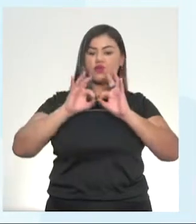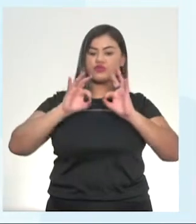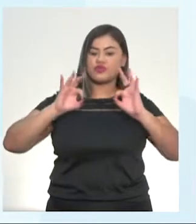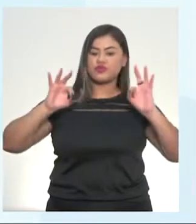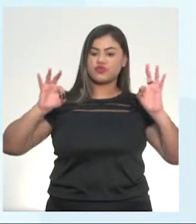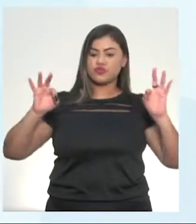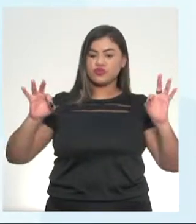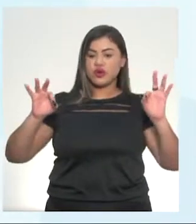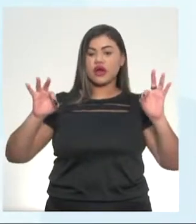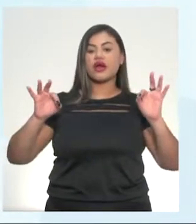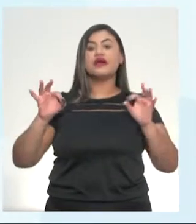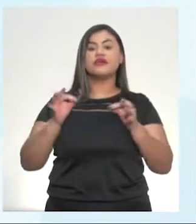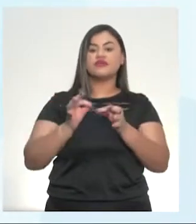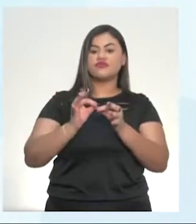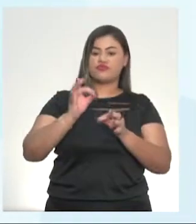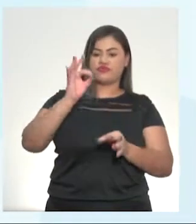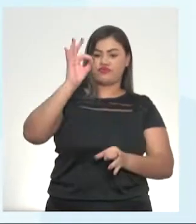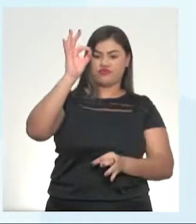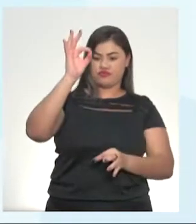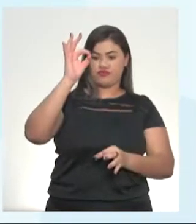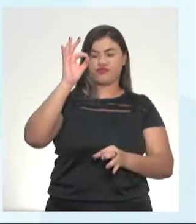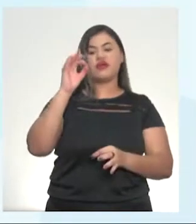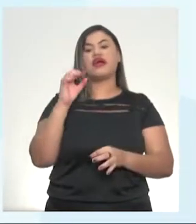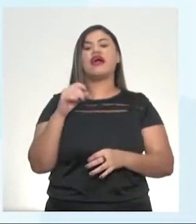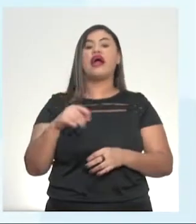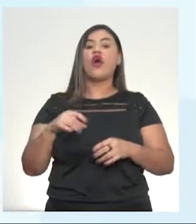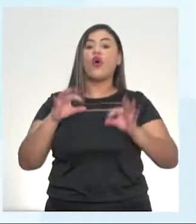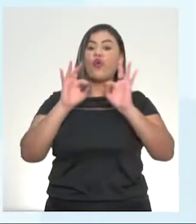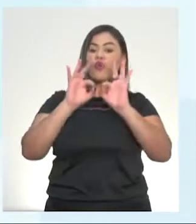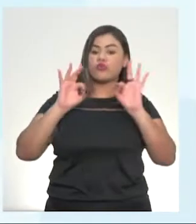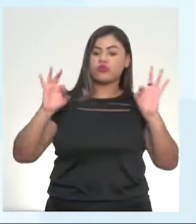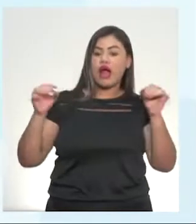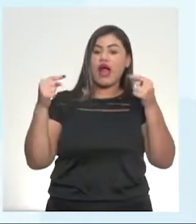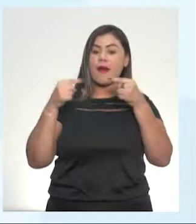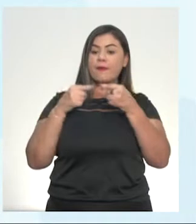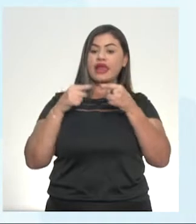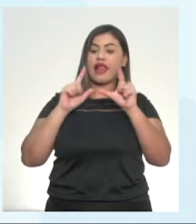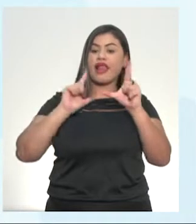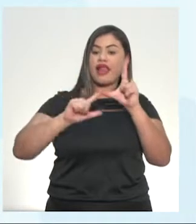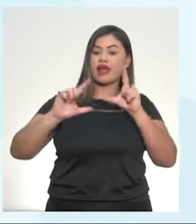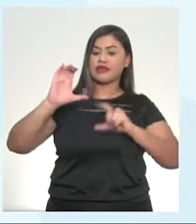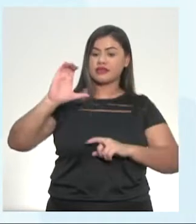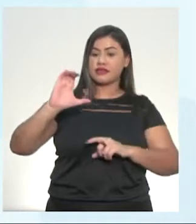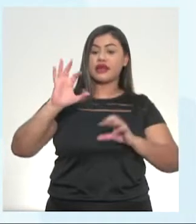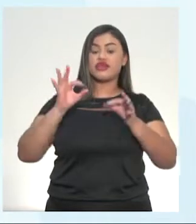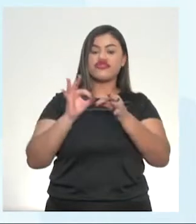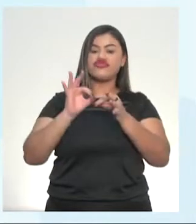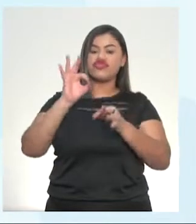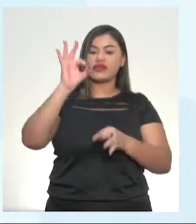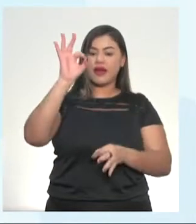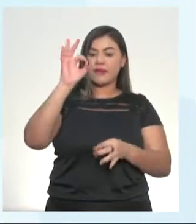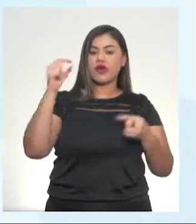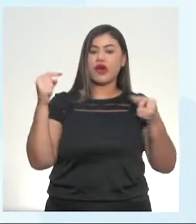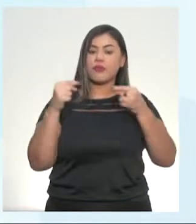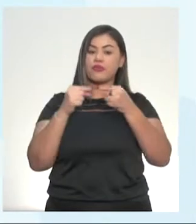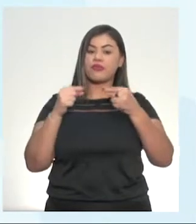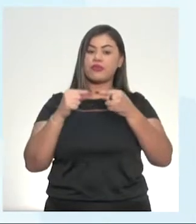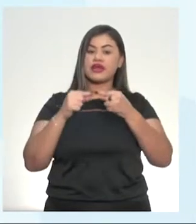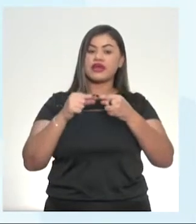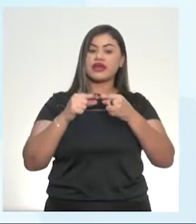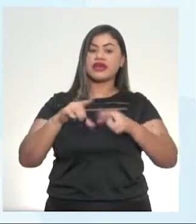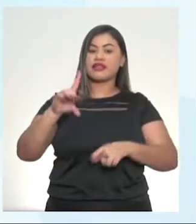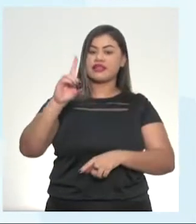circunferência e o seu diâmetro. Comprimento a letra C, diâmetro a letra D. Isso significa dizer